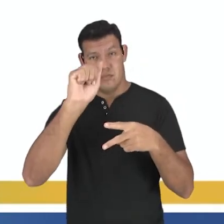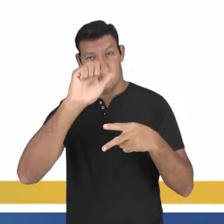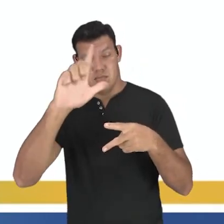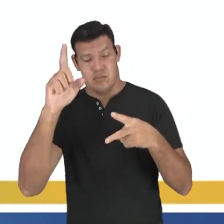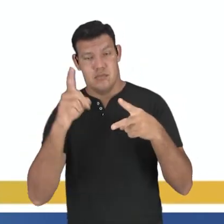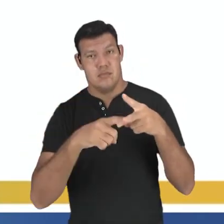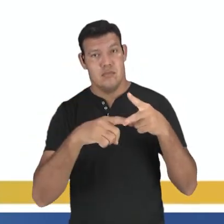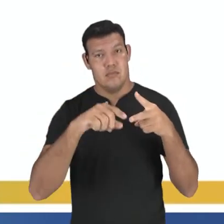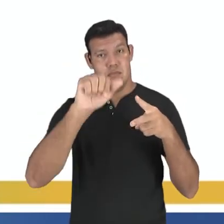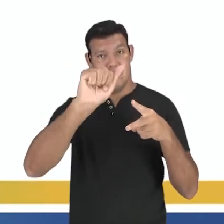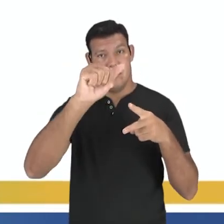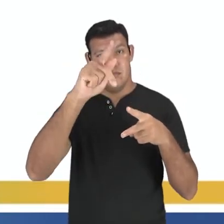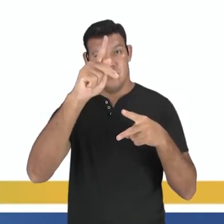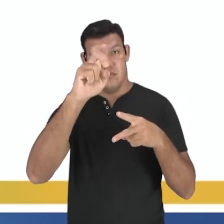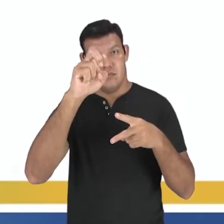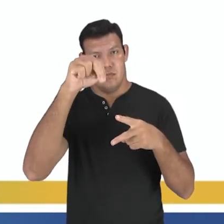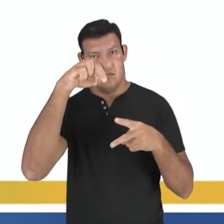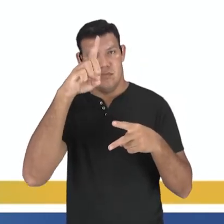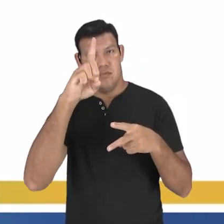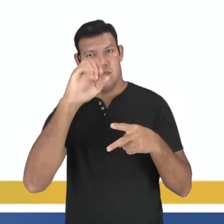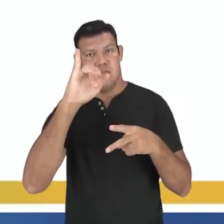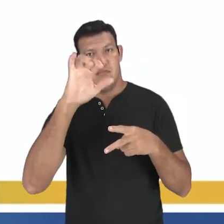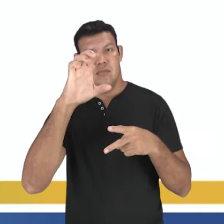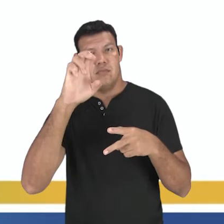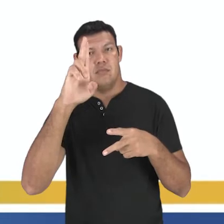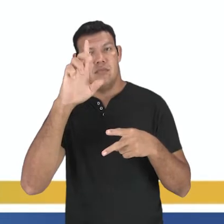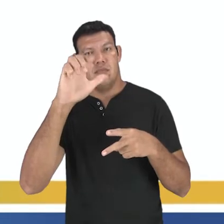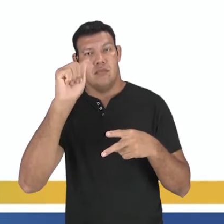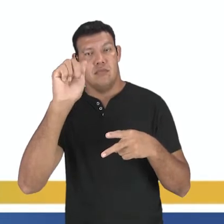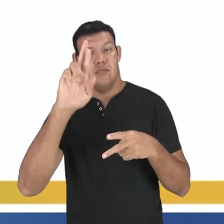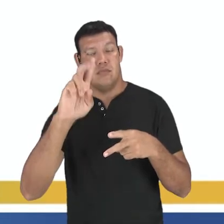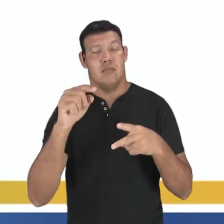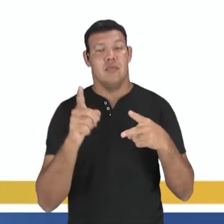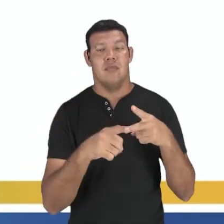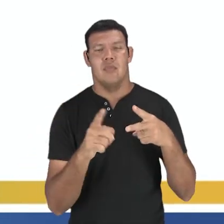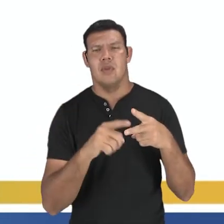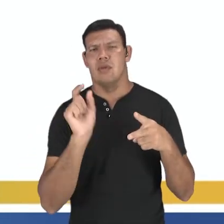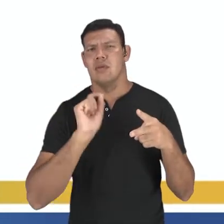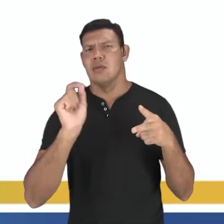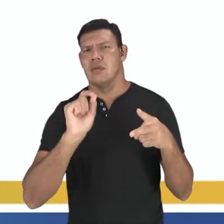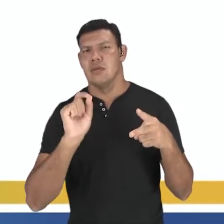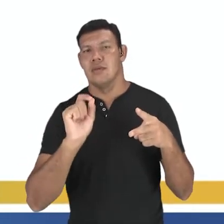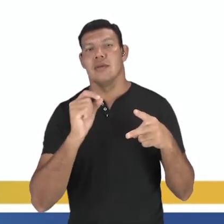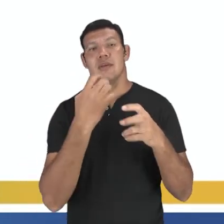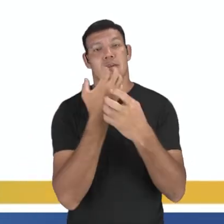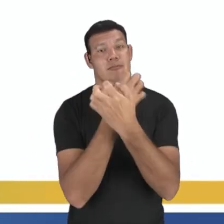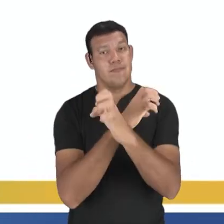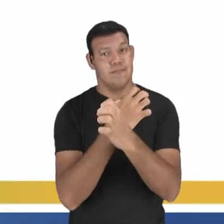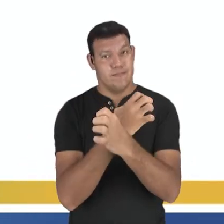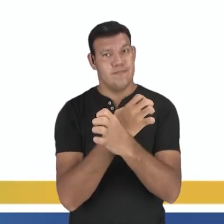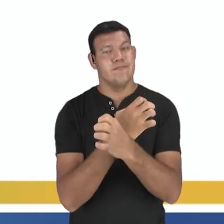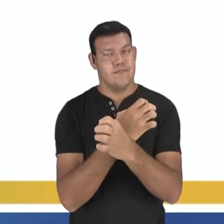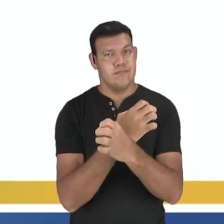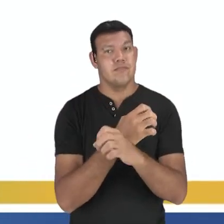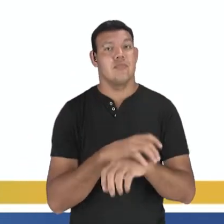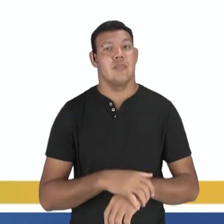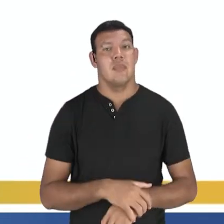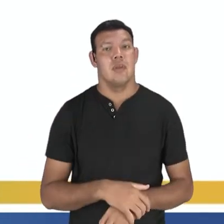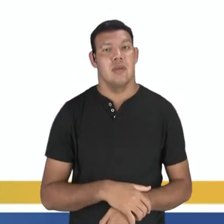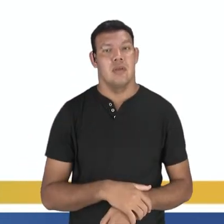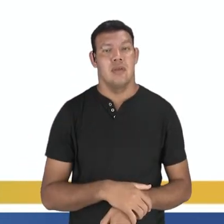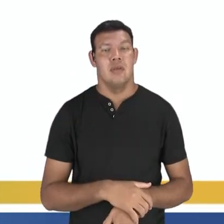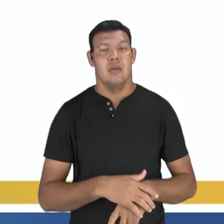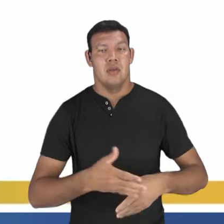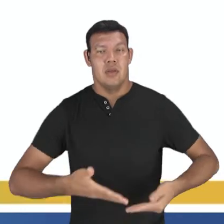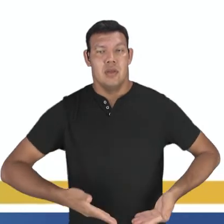em esqueleto apendicular. Quem que vai formar o esqueleto apendicular? O esqueleto apendicular, ele vai ser formado aí pelos